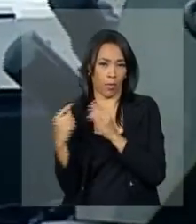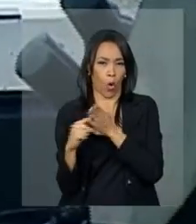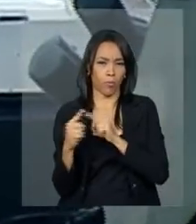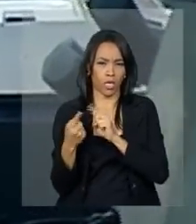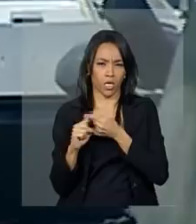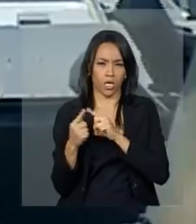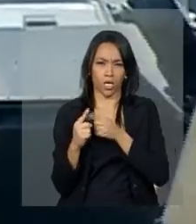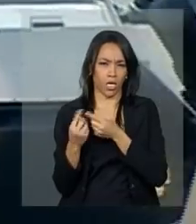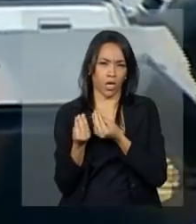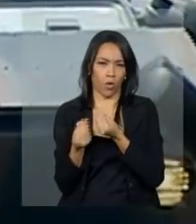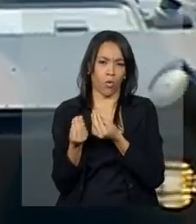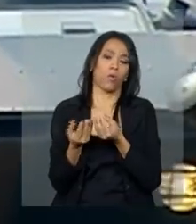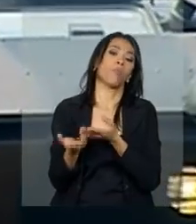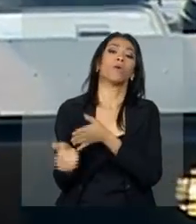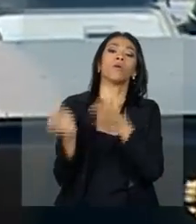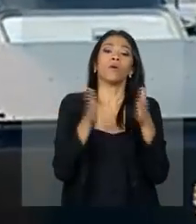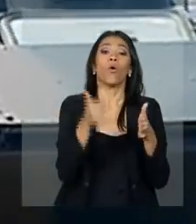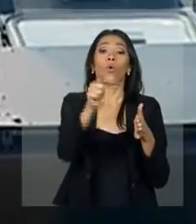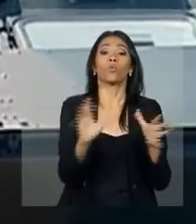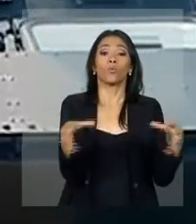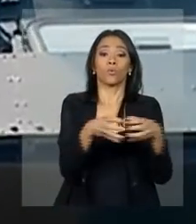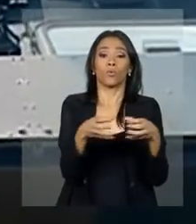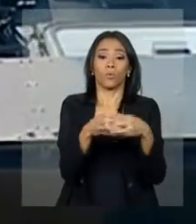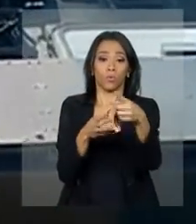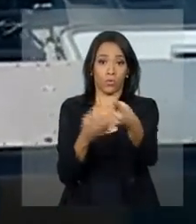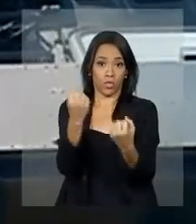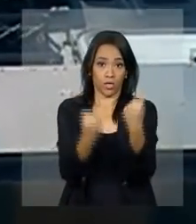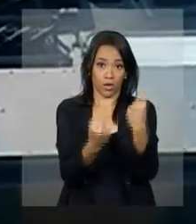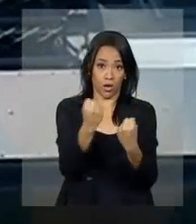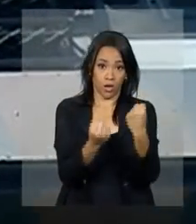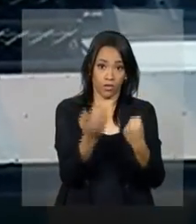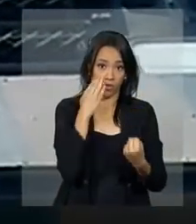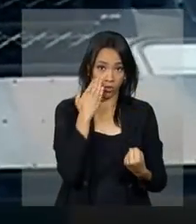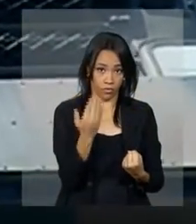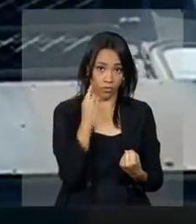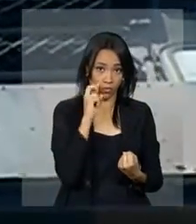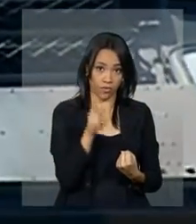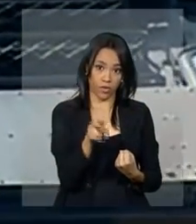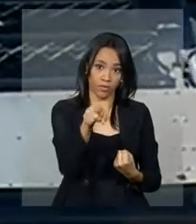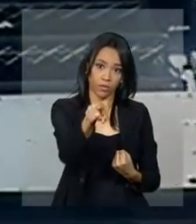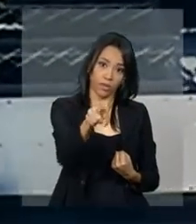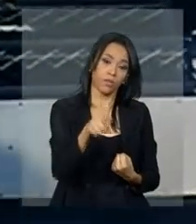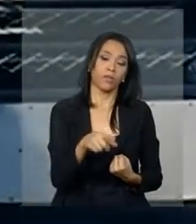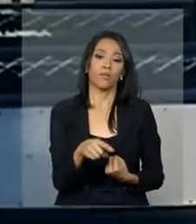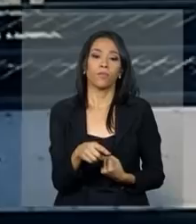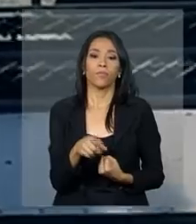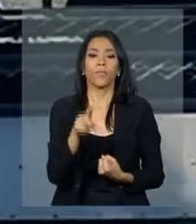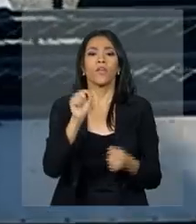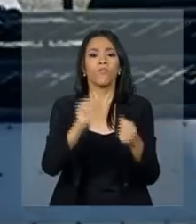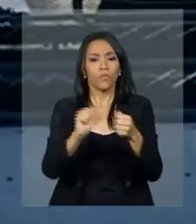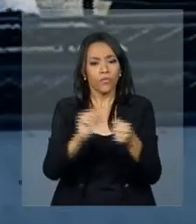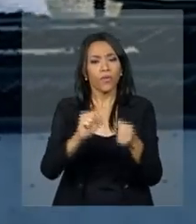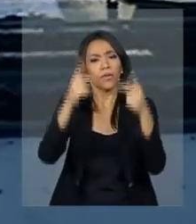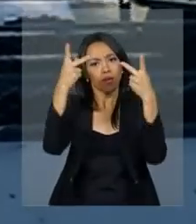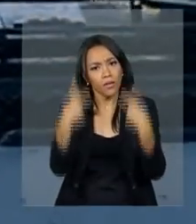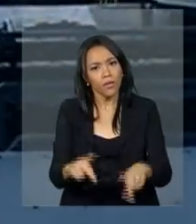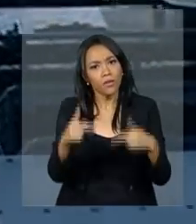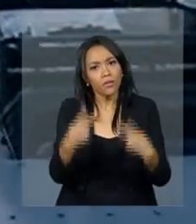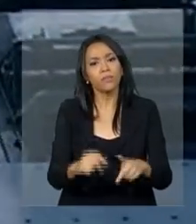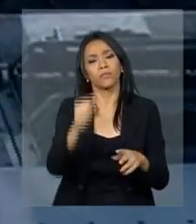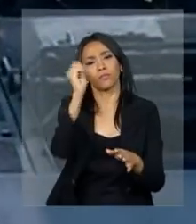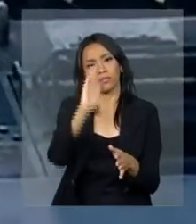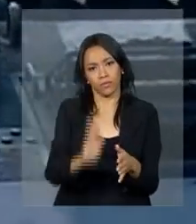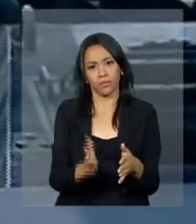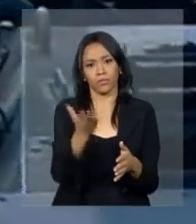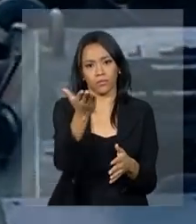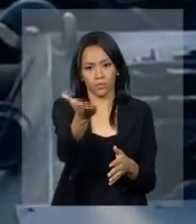que, sobre o Urutu, que é aqueles carros que nós falamos no início, né, que foram fabricados da Ingeta, todos eles